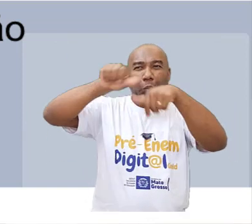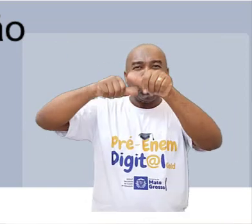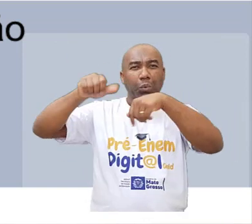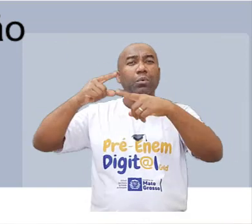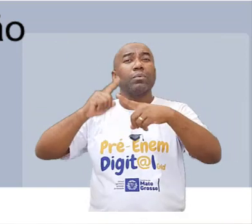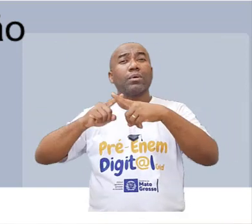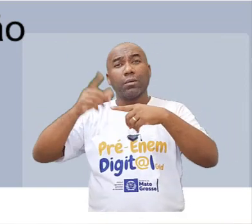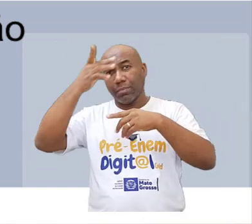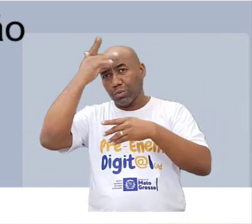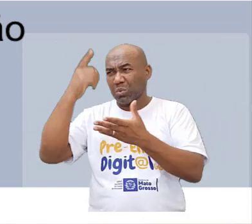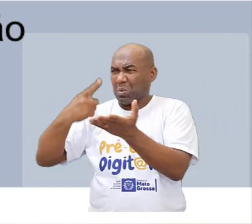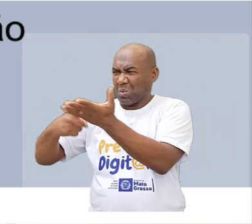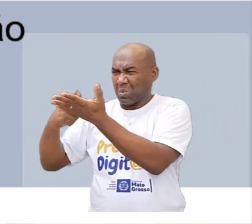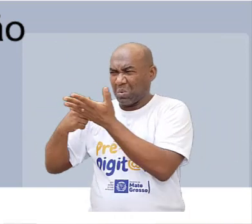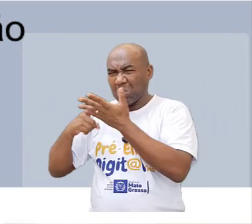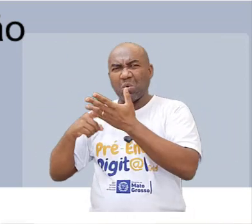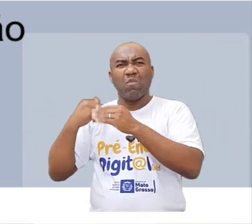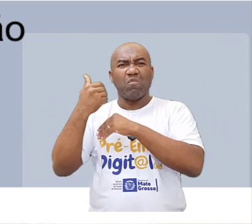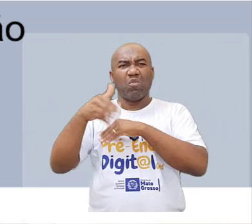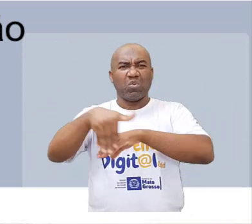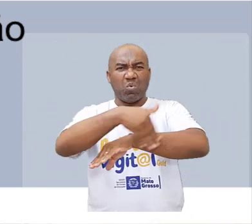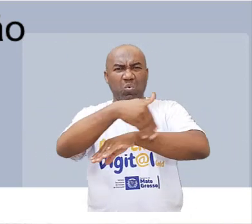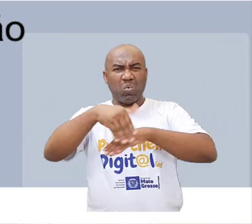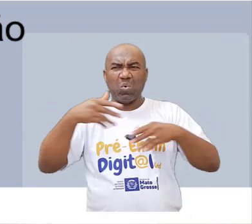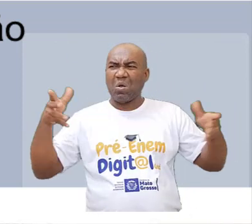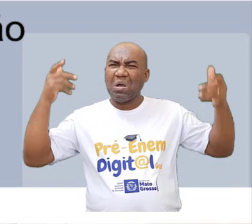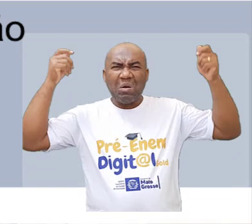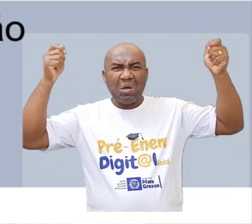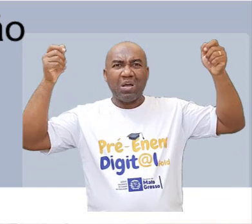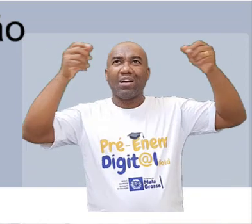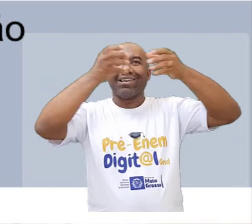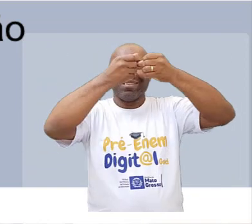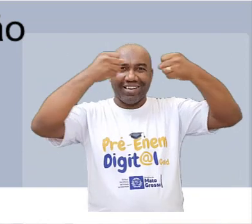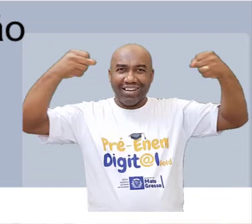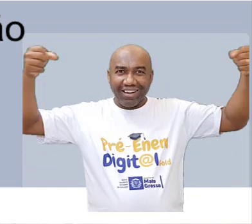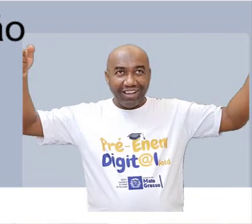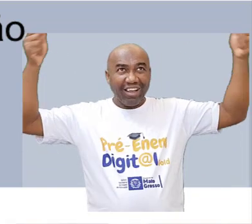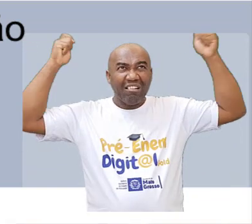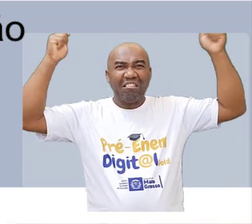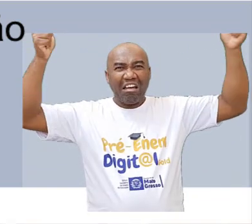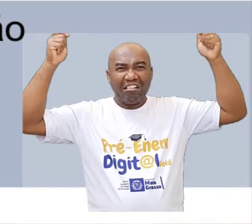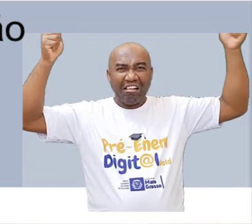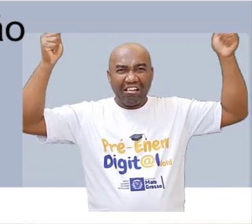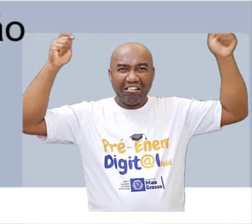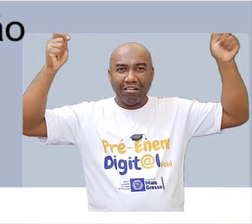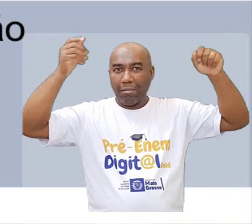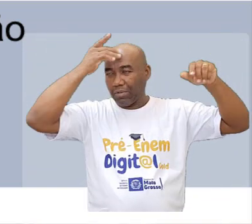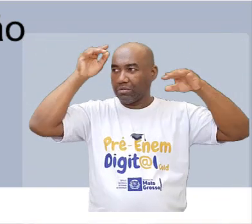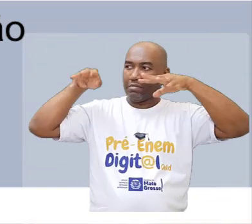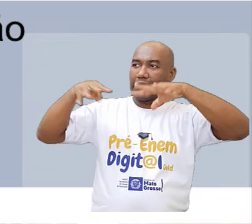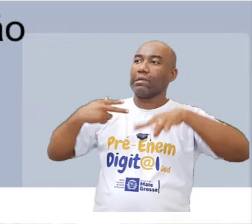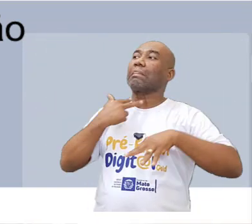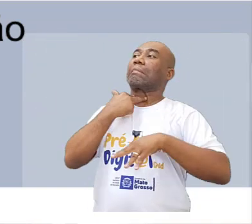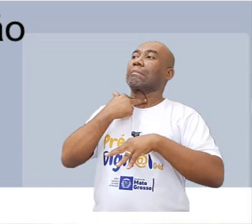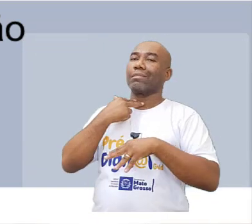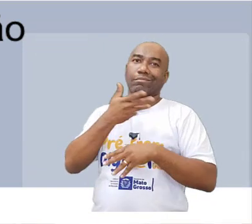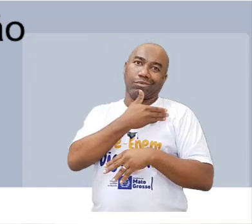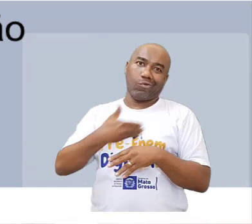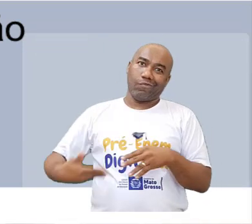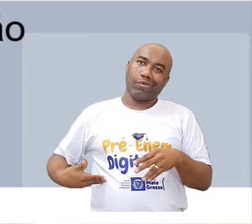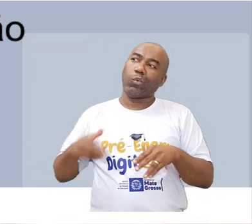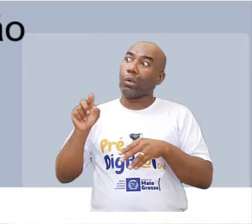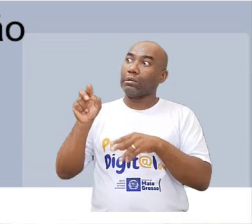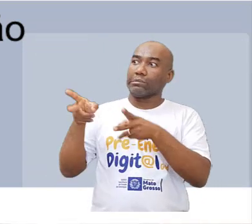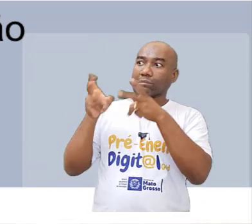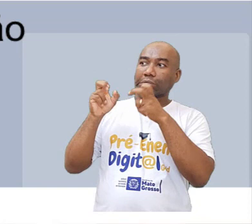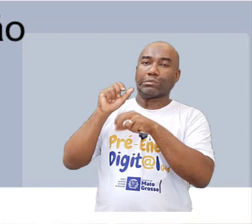mudanças, sociedade unida. Então a sociedade, ela promove uma pressão popular que muda inclusive governos e outras